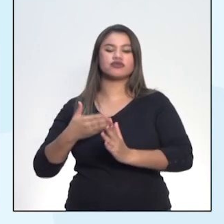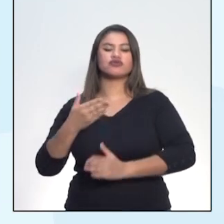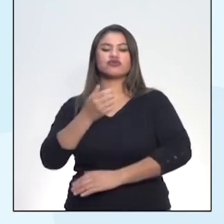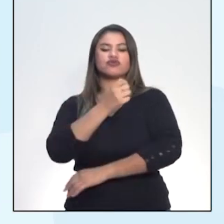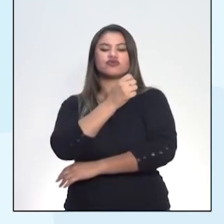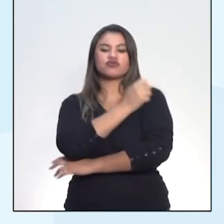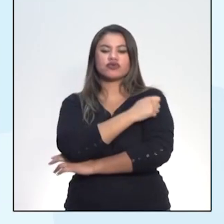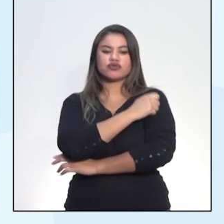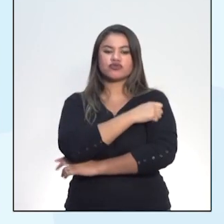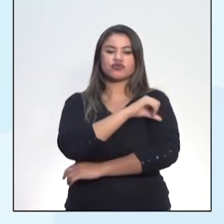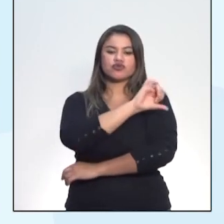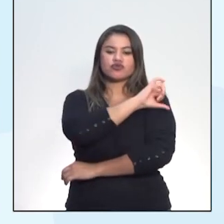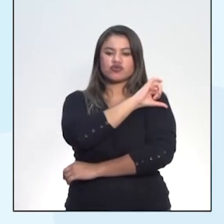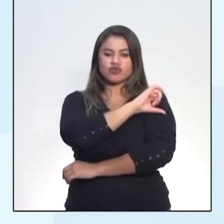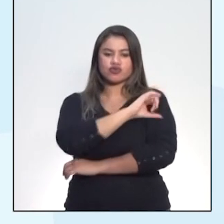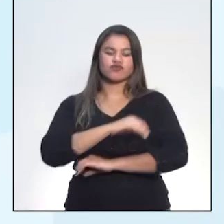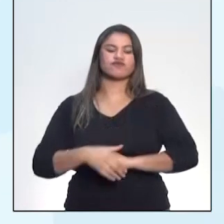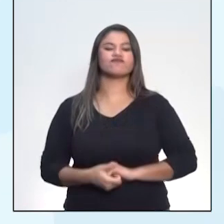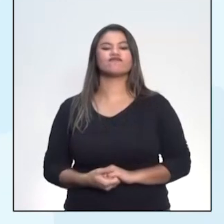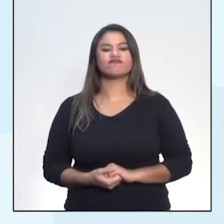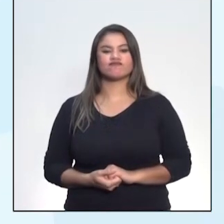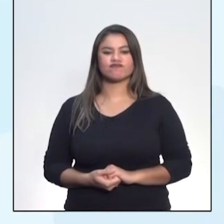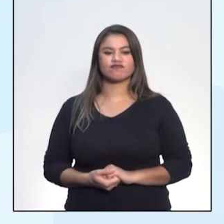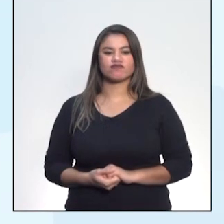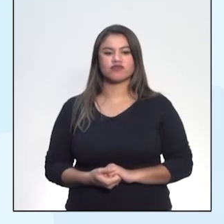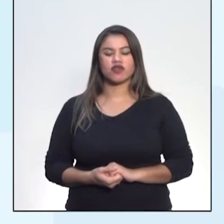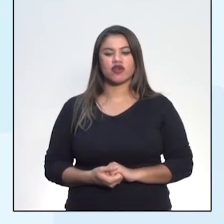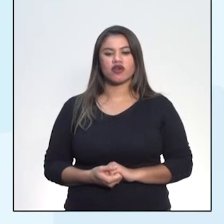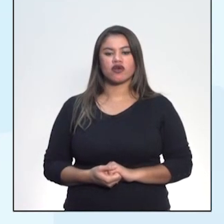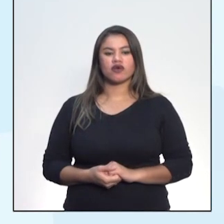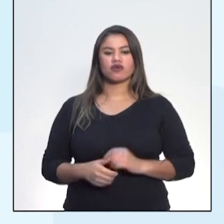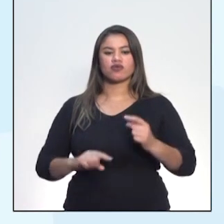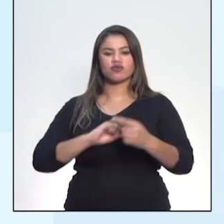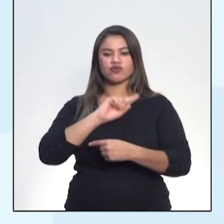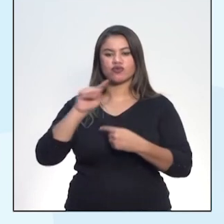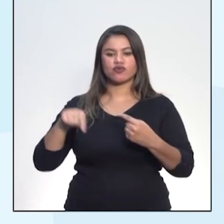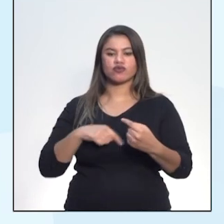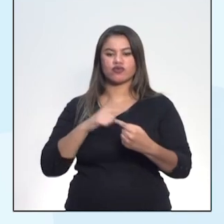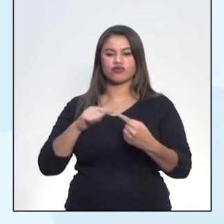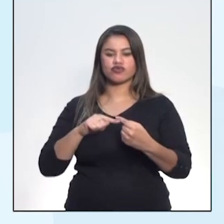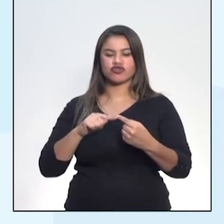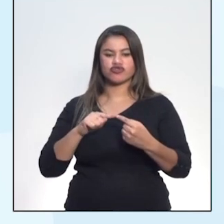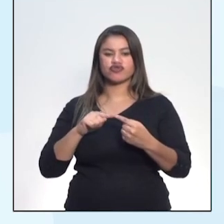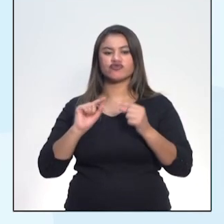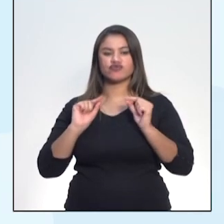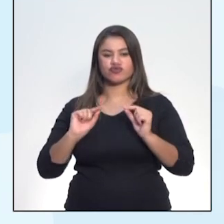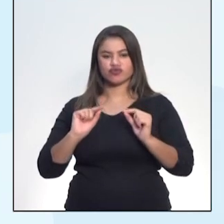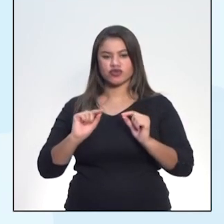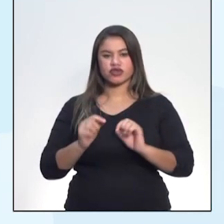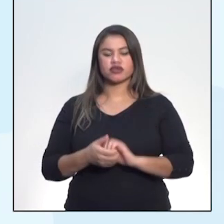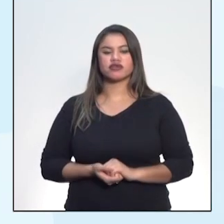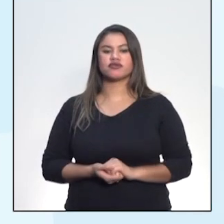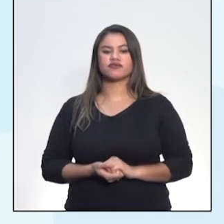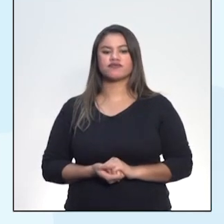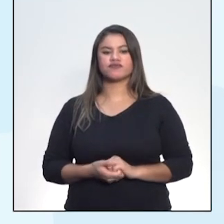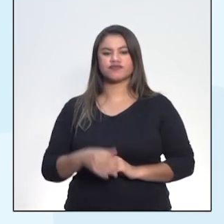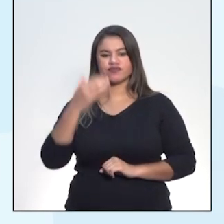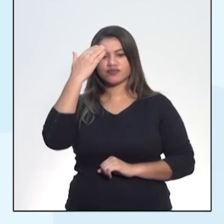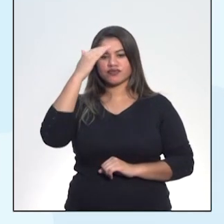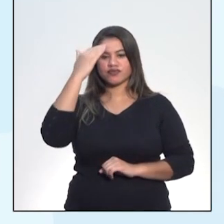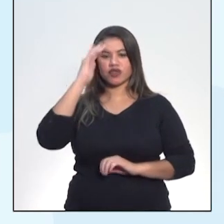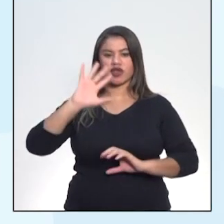trabalhar. Acompanhe no caderno do aluno. Os objetivos da aula serão compreender